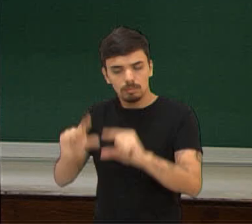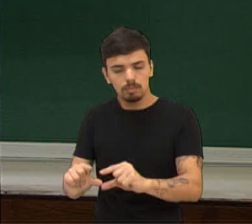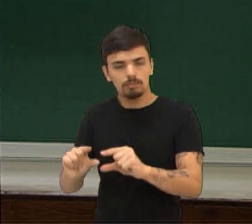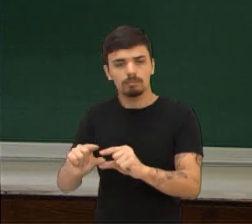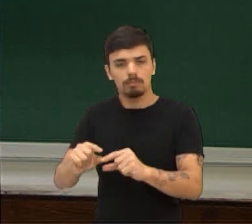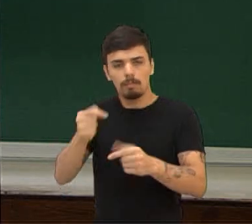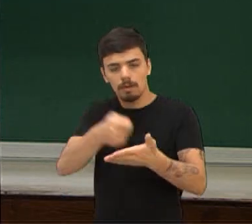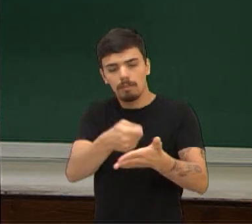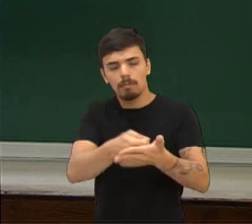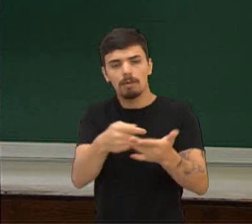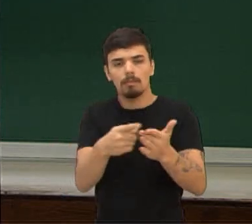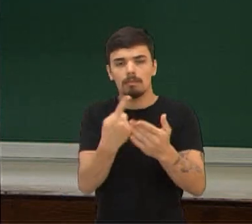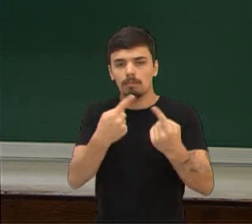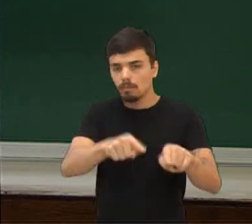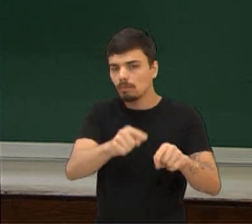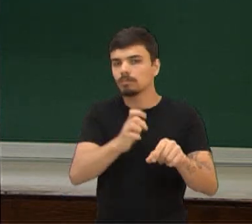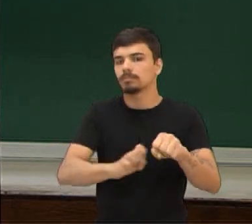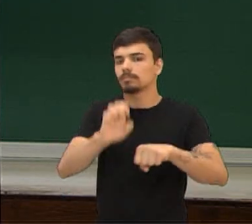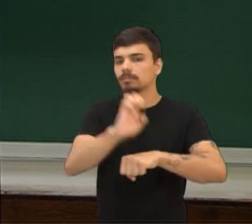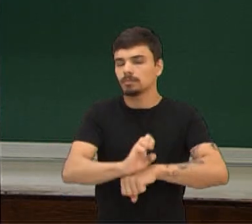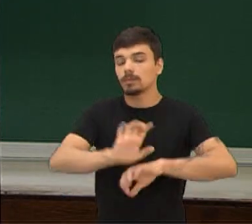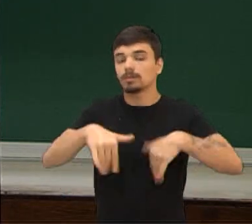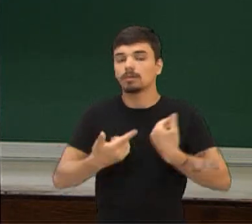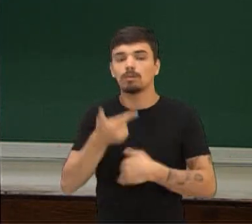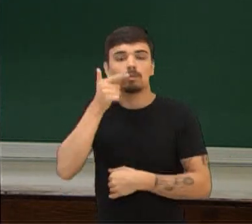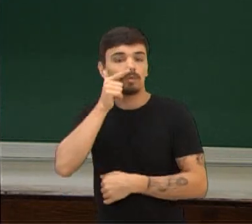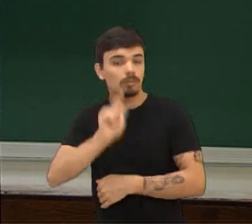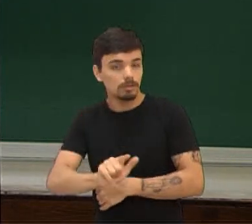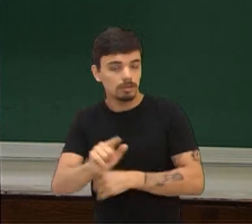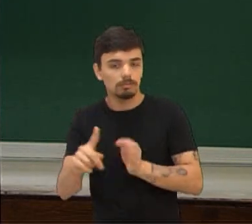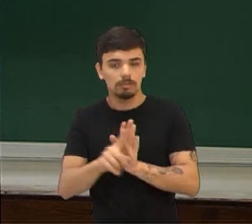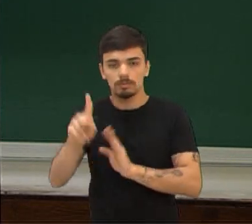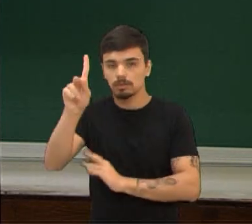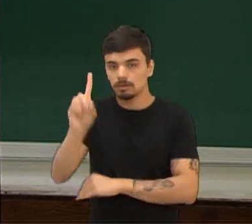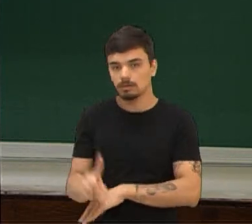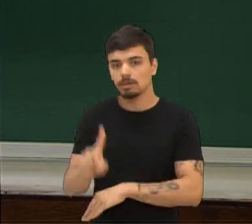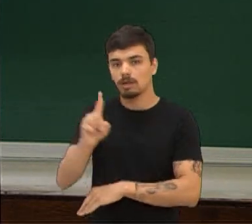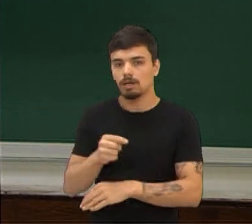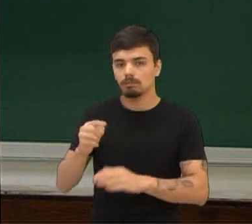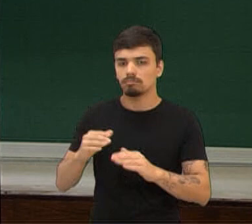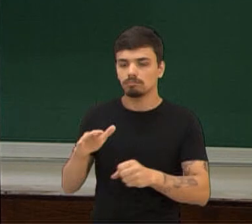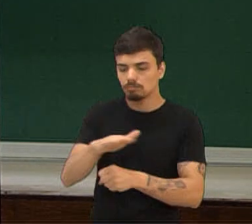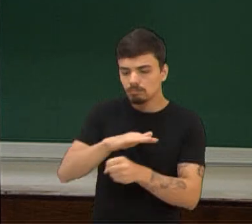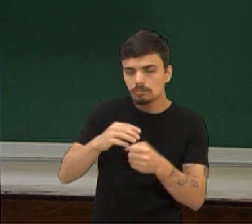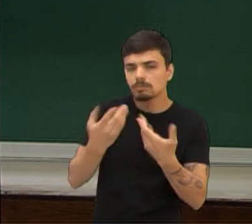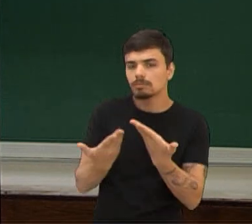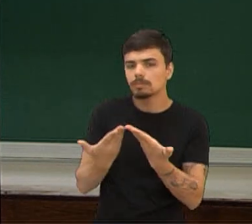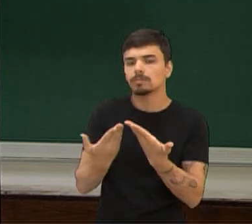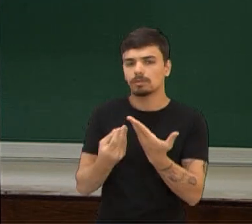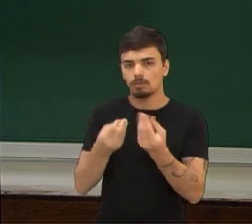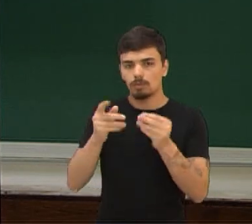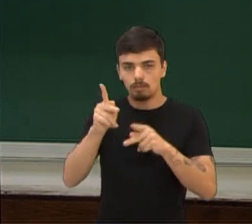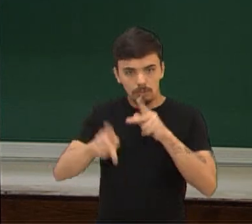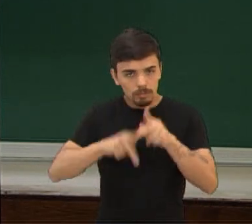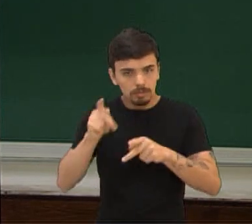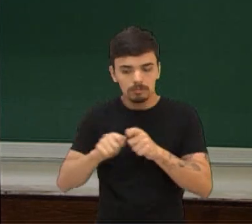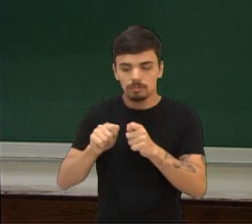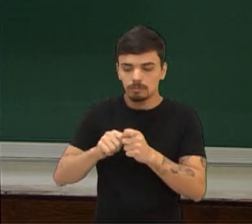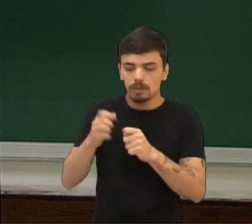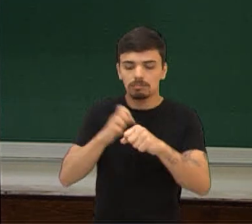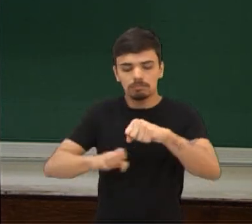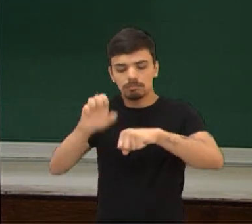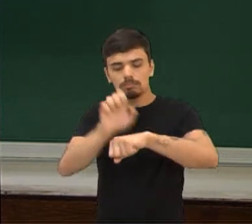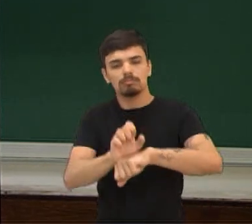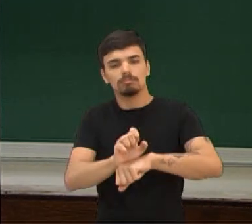sobre o Estado. Então, a conquista dos direitos ela é feita com base na pressão que a população faz para que o Estado